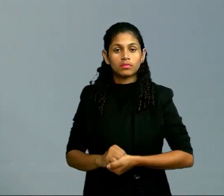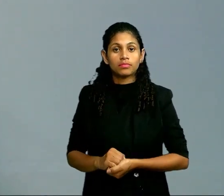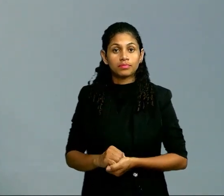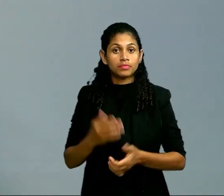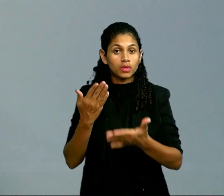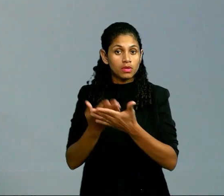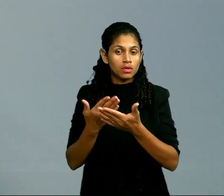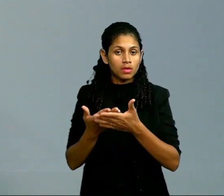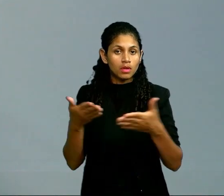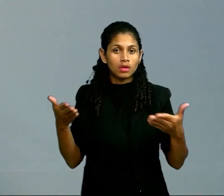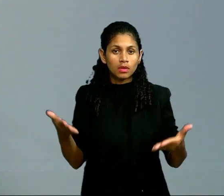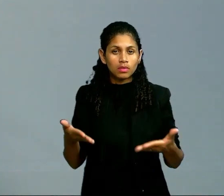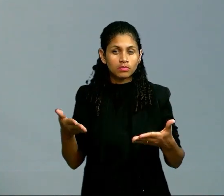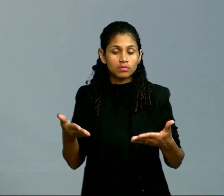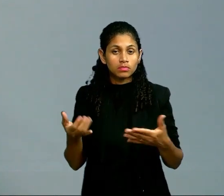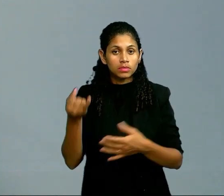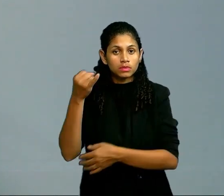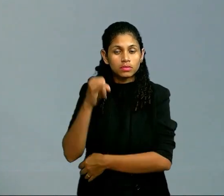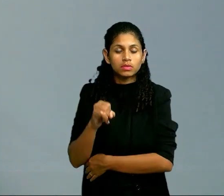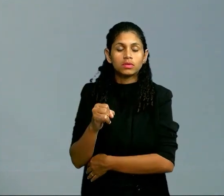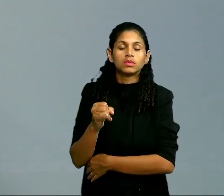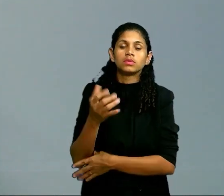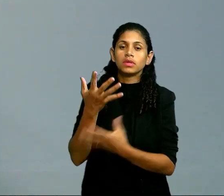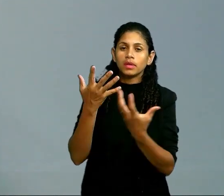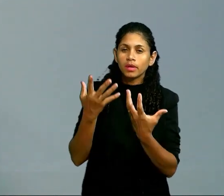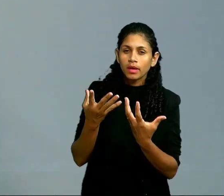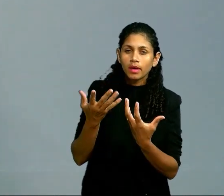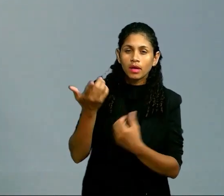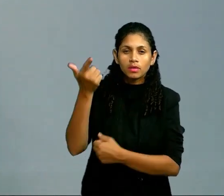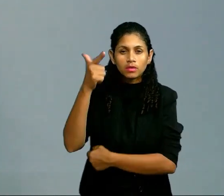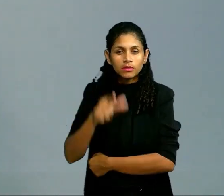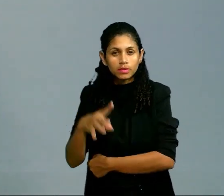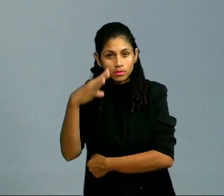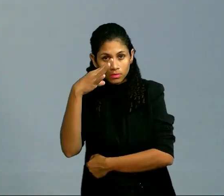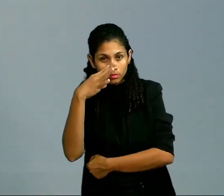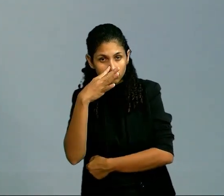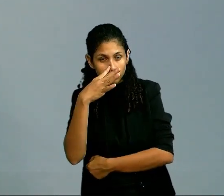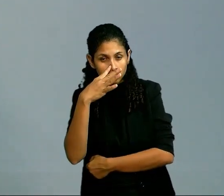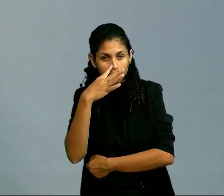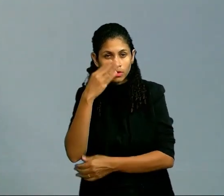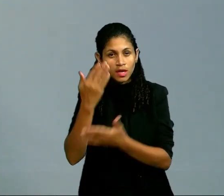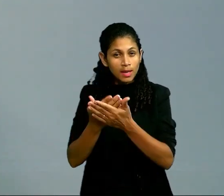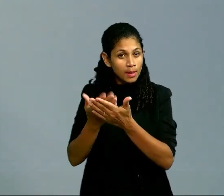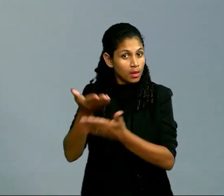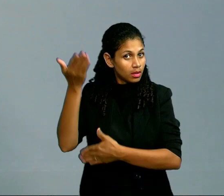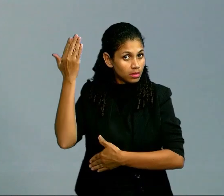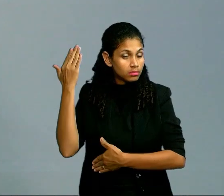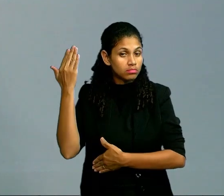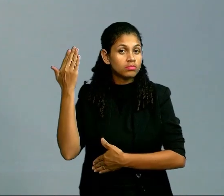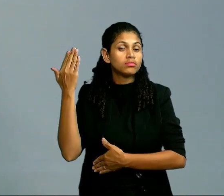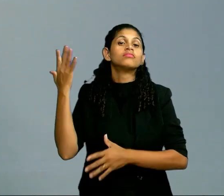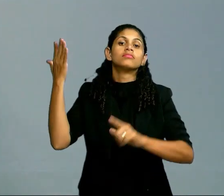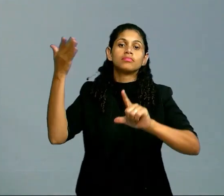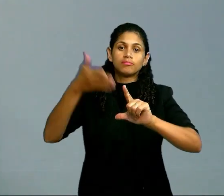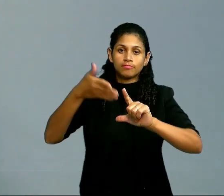nossa aula de hoje. Se você quiser rever essa e a aula anterior, né, para dar aí sequência